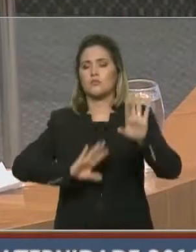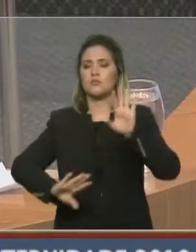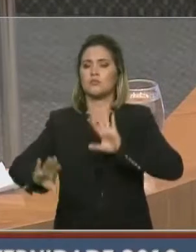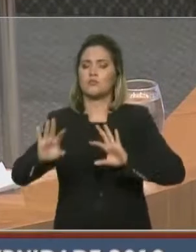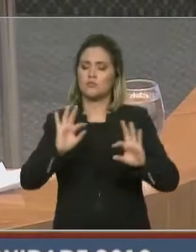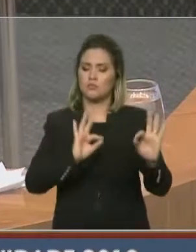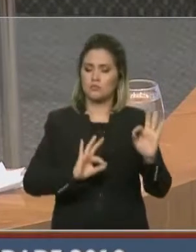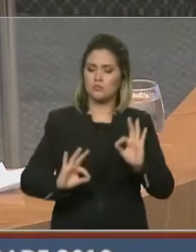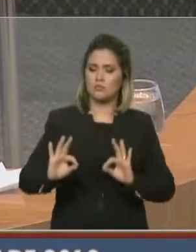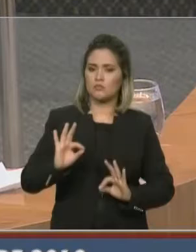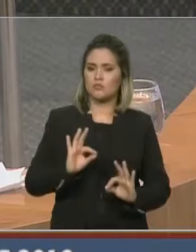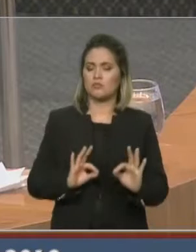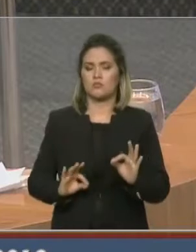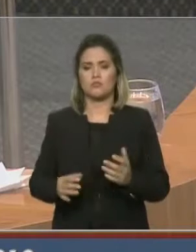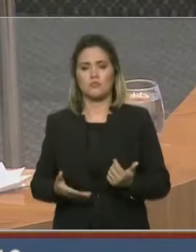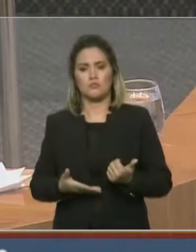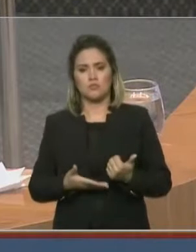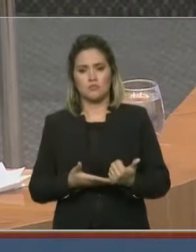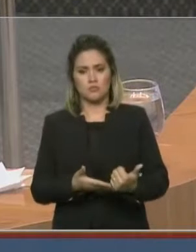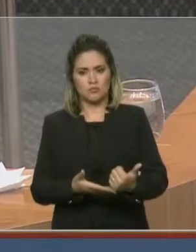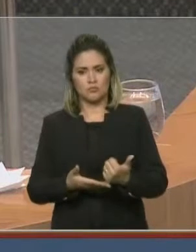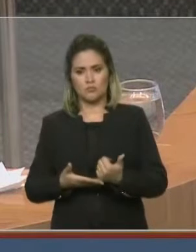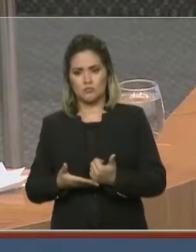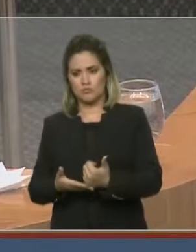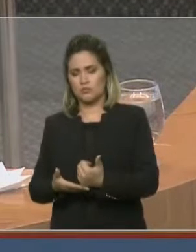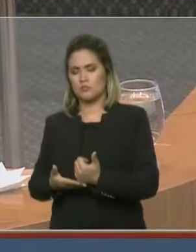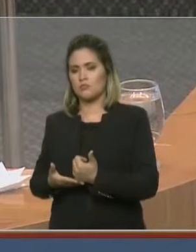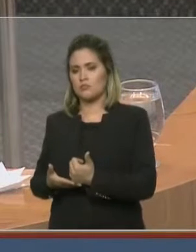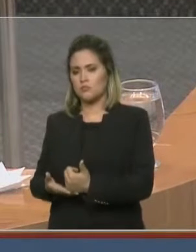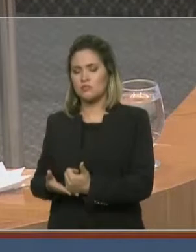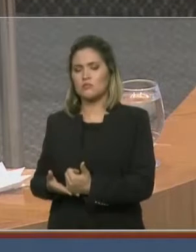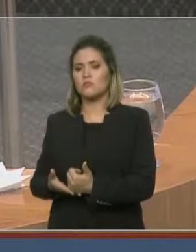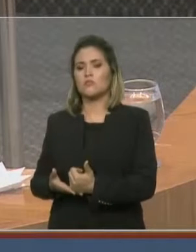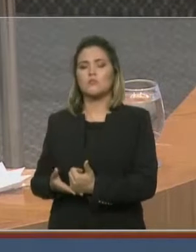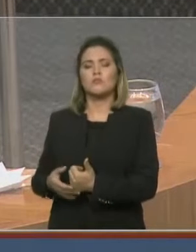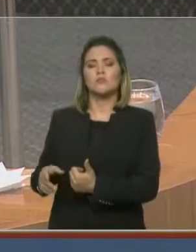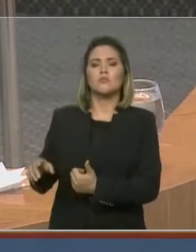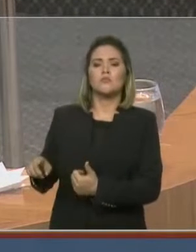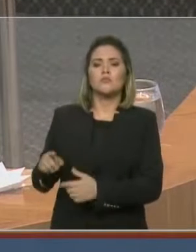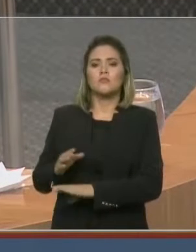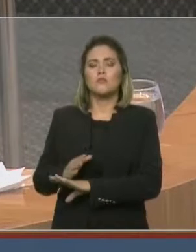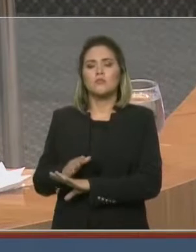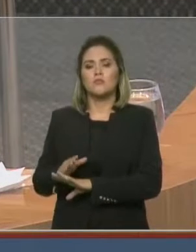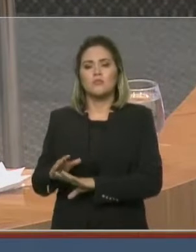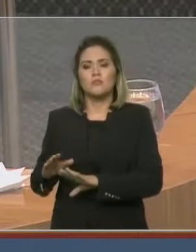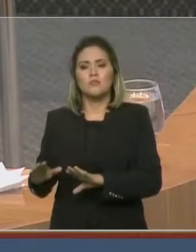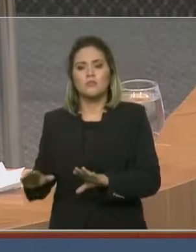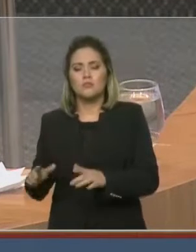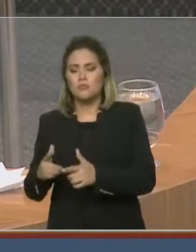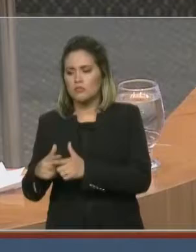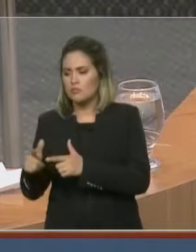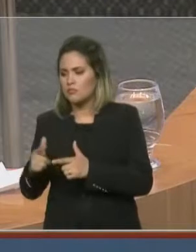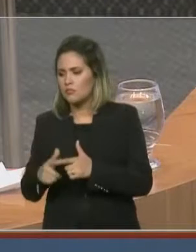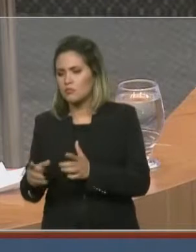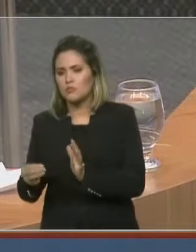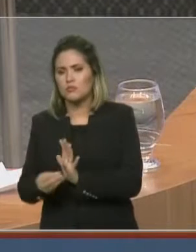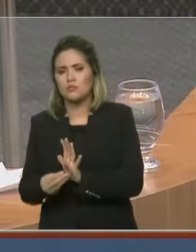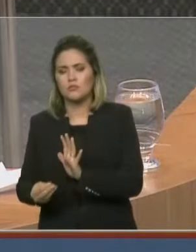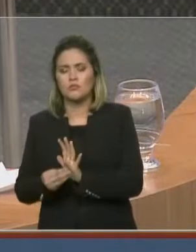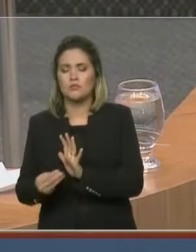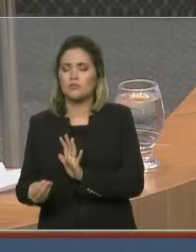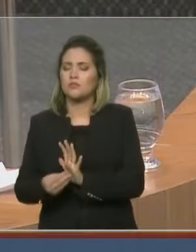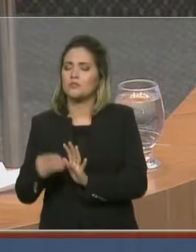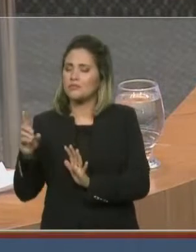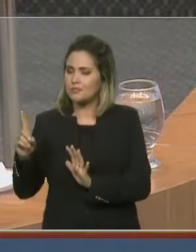controle para resolução de situações violadoras dos direitos sociais, com a promoção